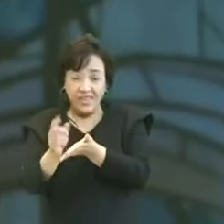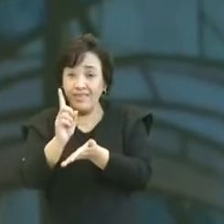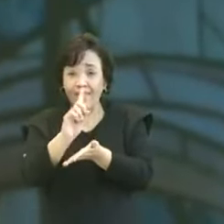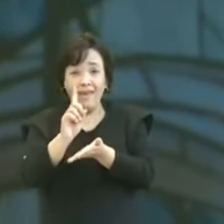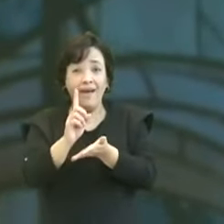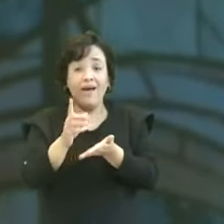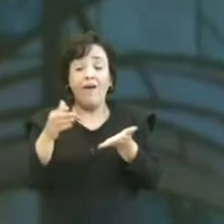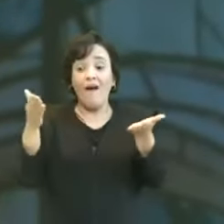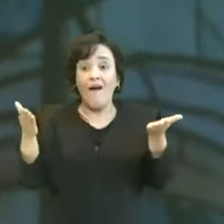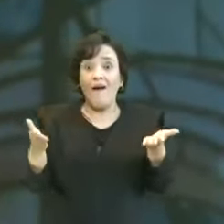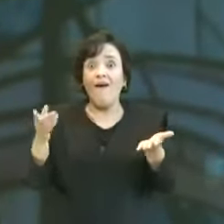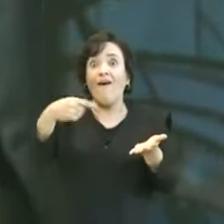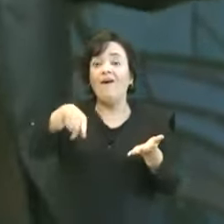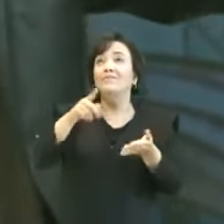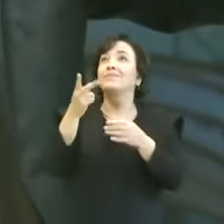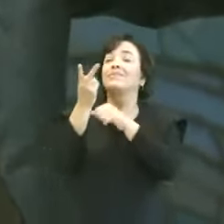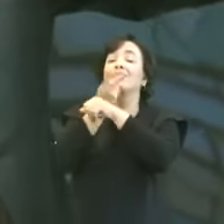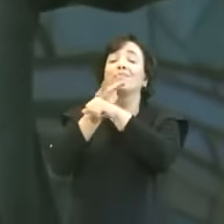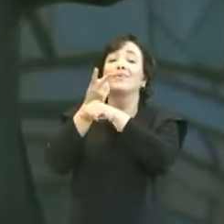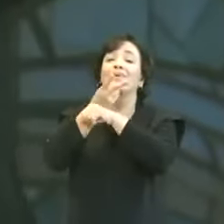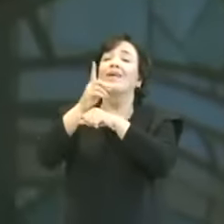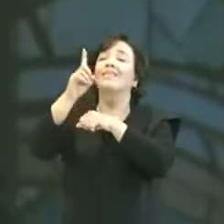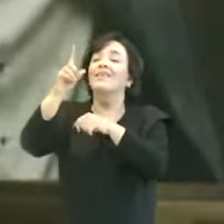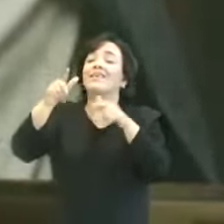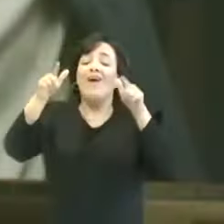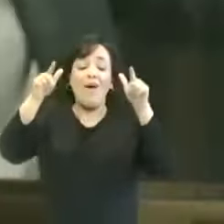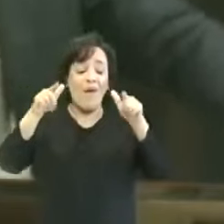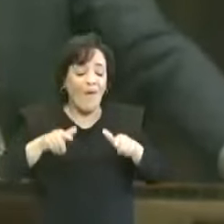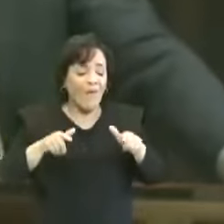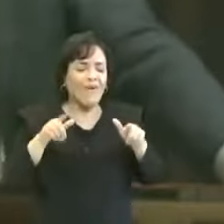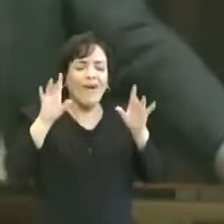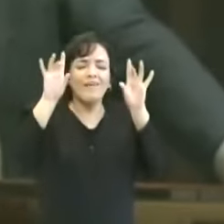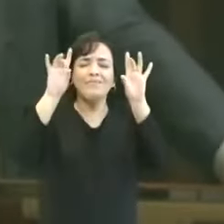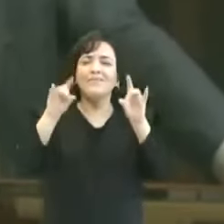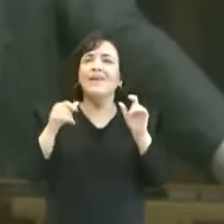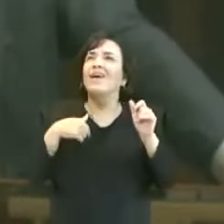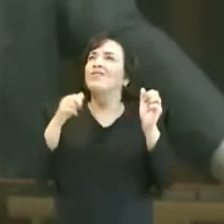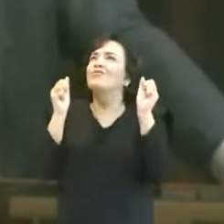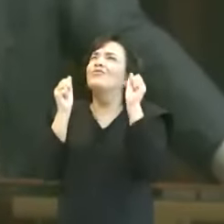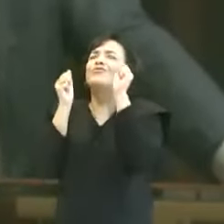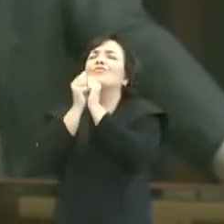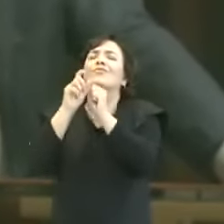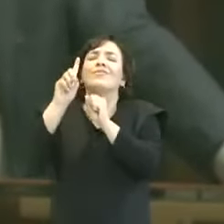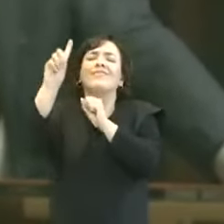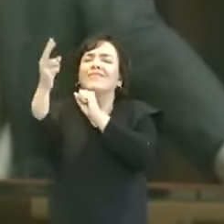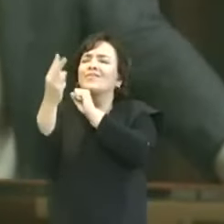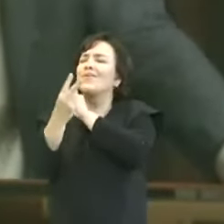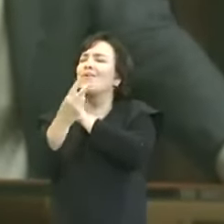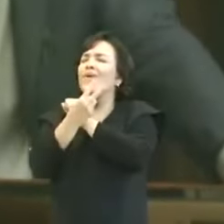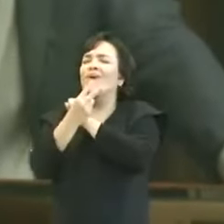casa de Deus. Eu estou na tenda dele, aqui ninguém mexe comigo.